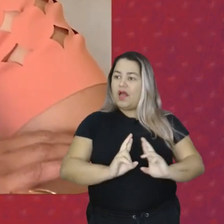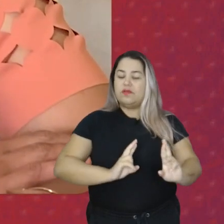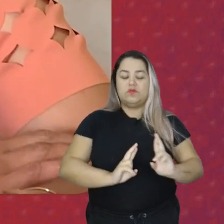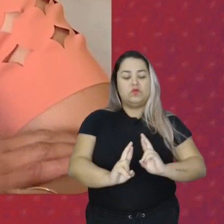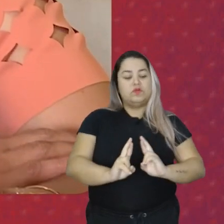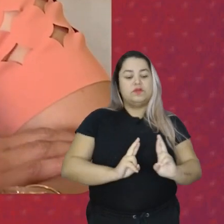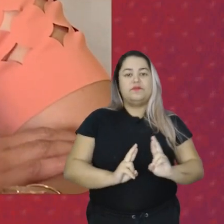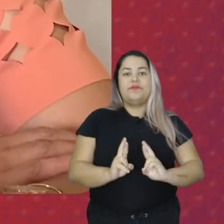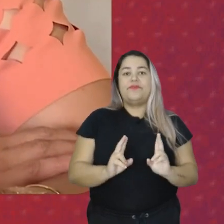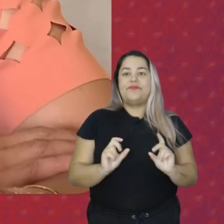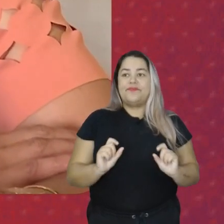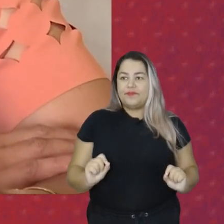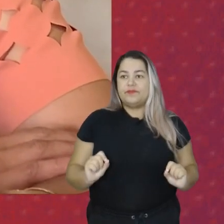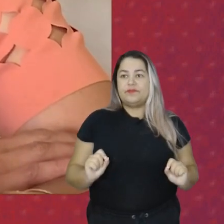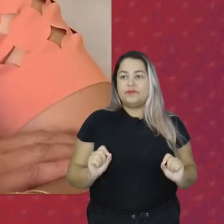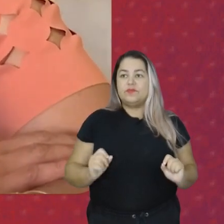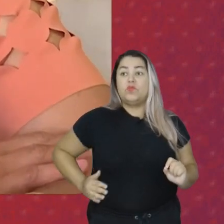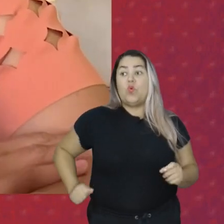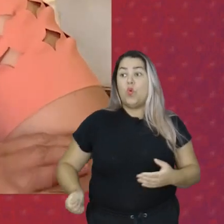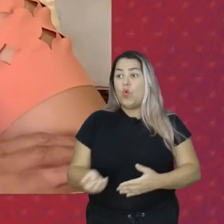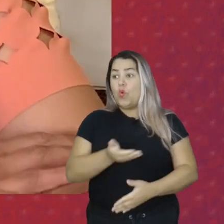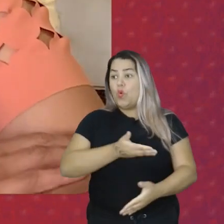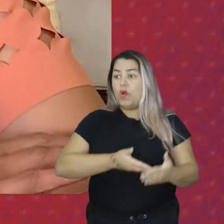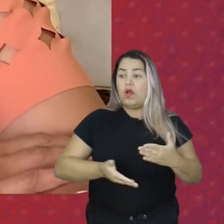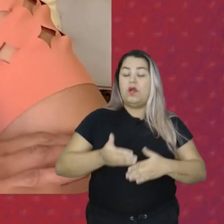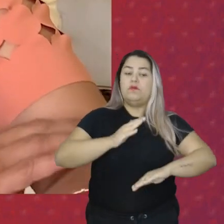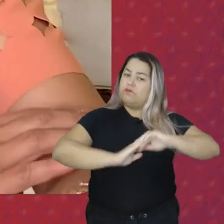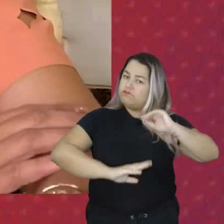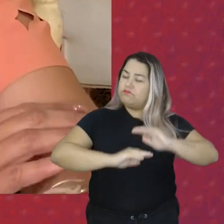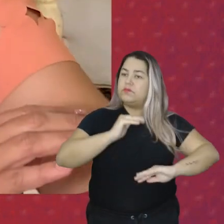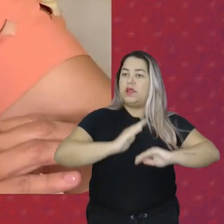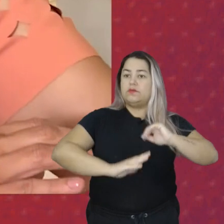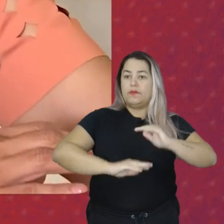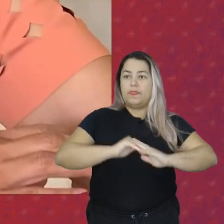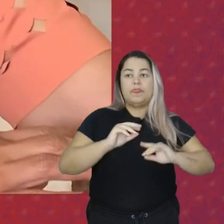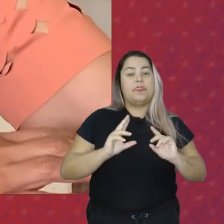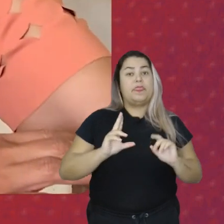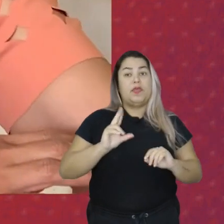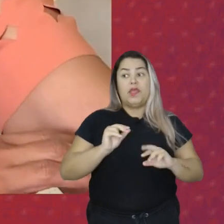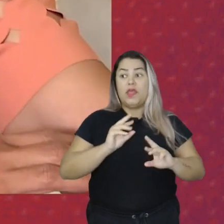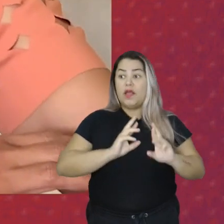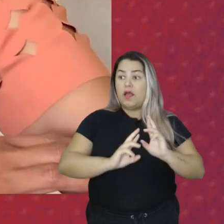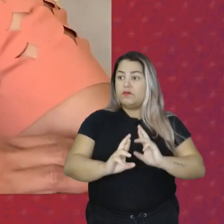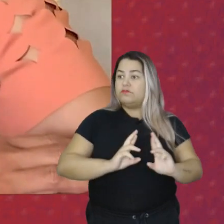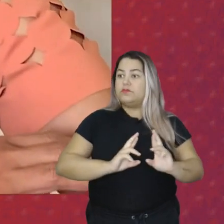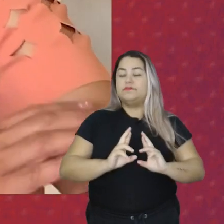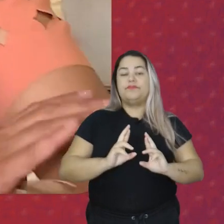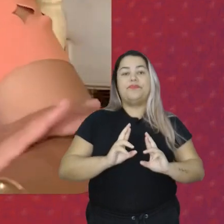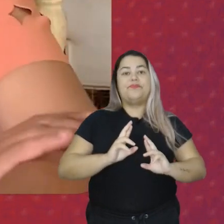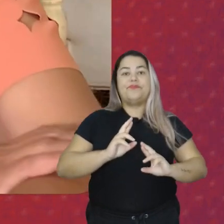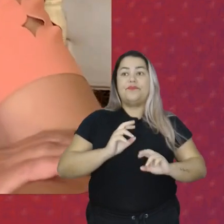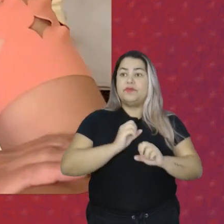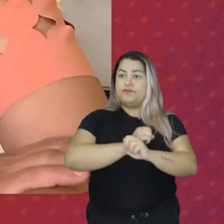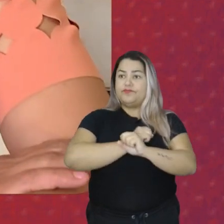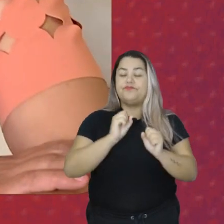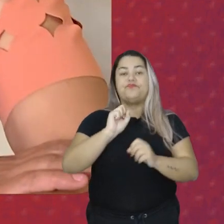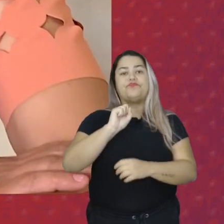Então, é um ato relacional e não de capacidade